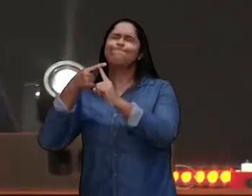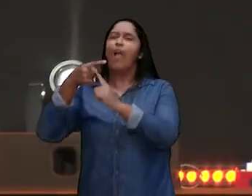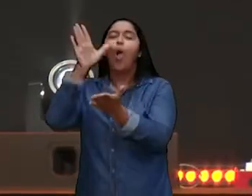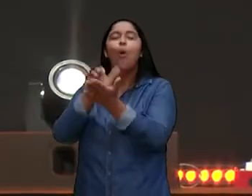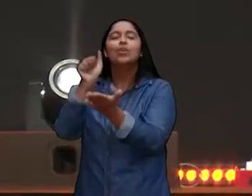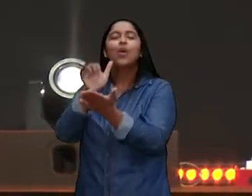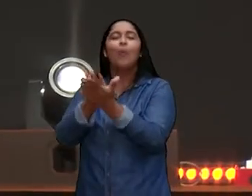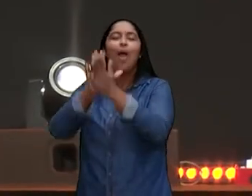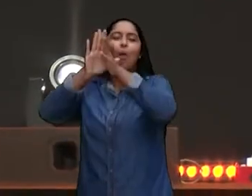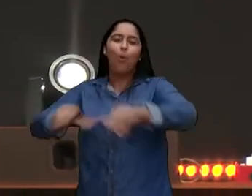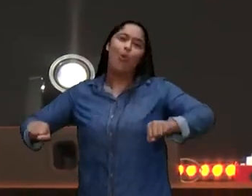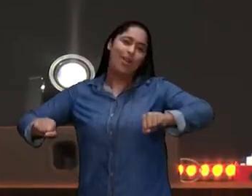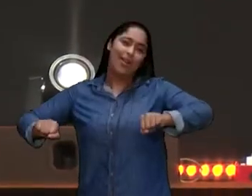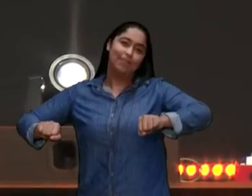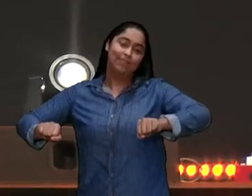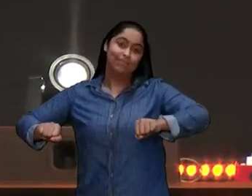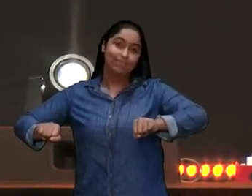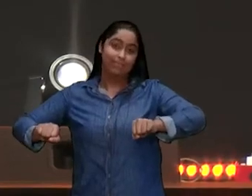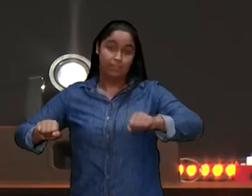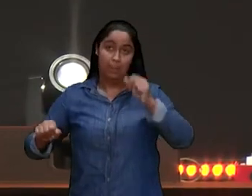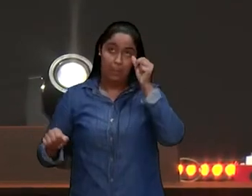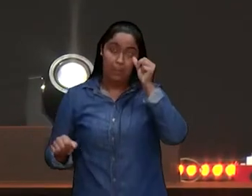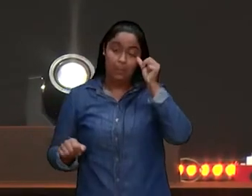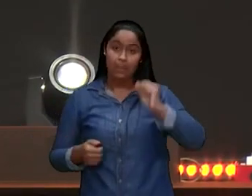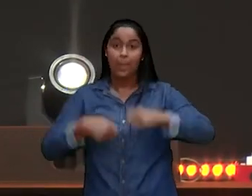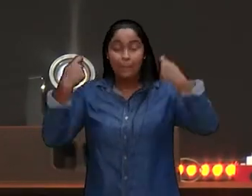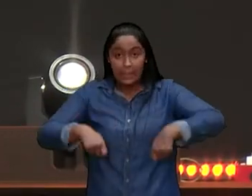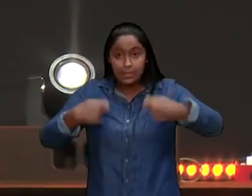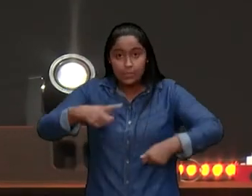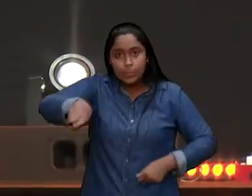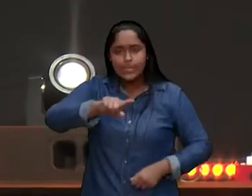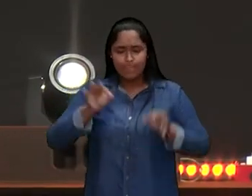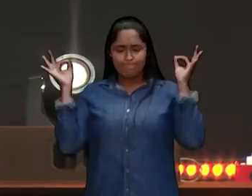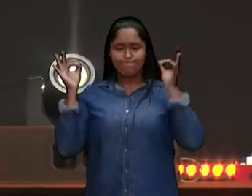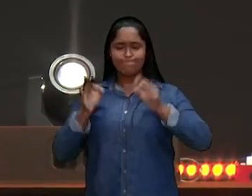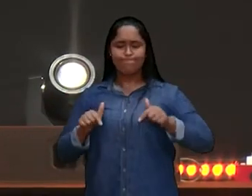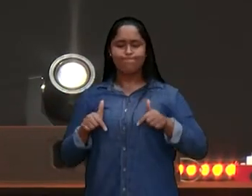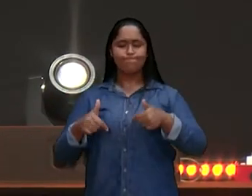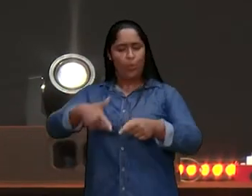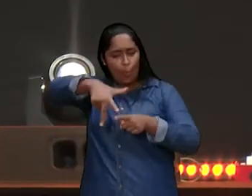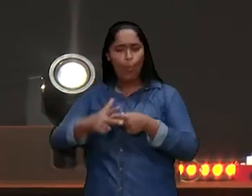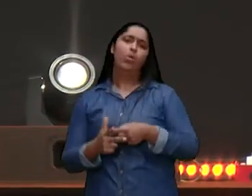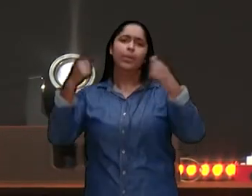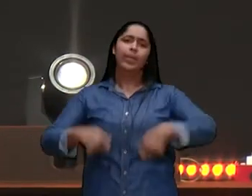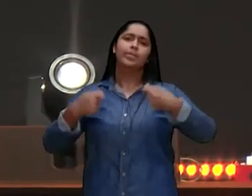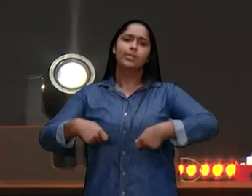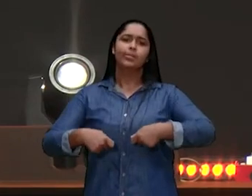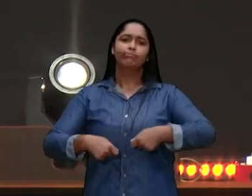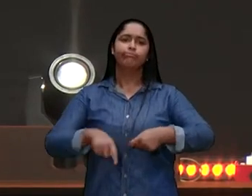se você tem que ser direito ao alguns aqui no São dizimistas se você tem que ser direitar